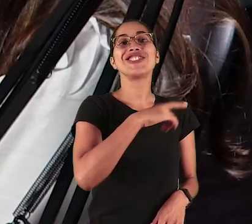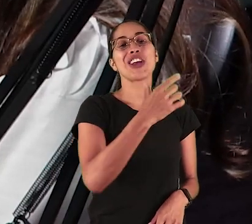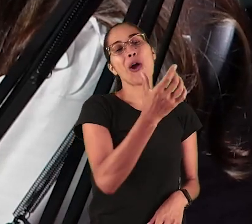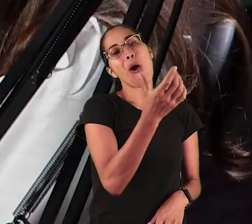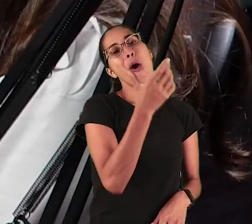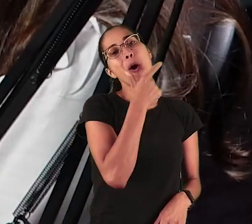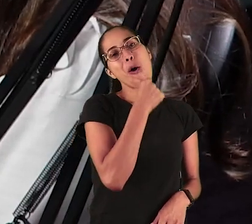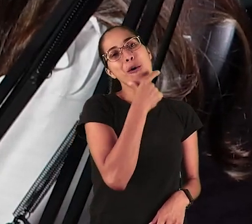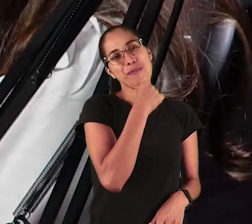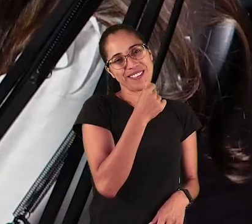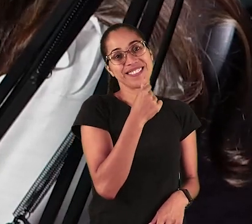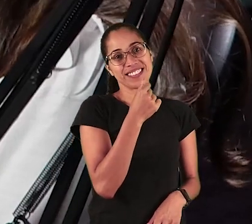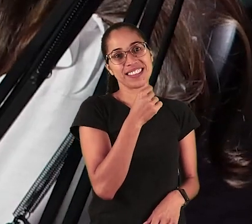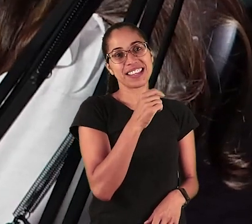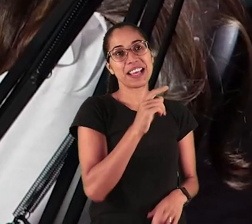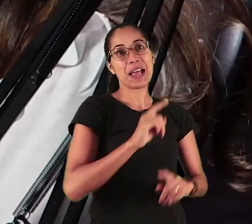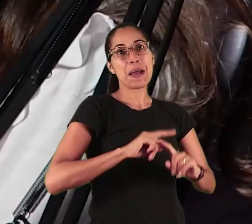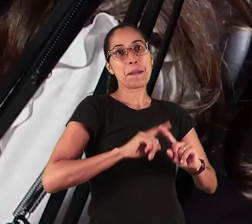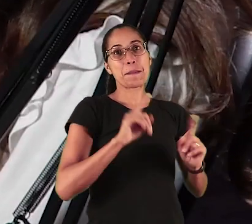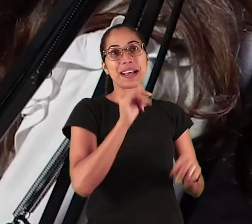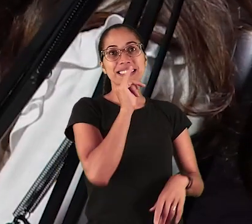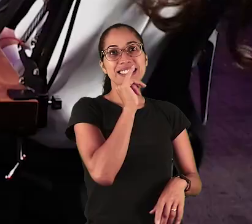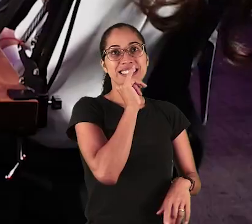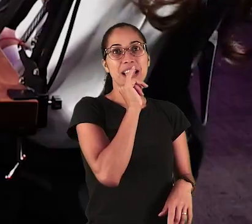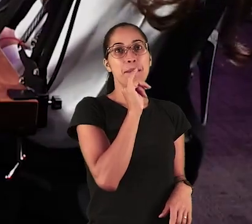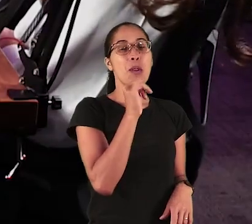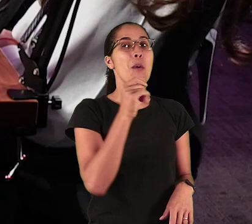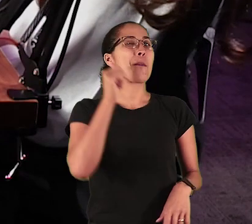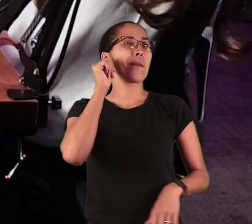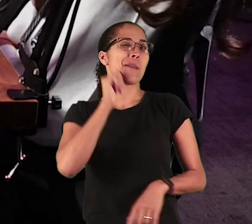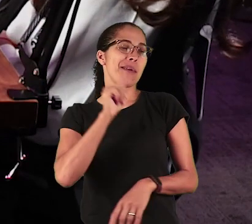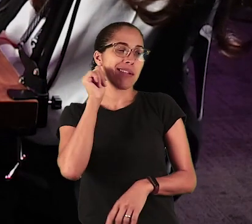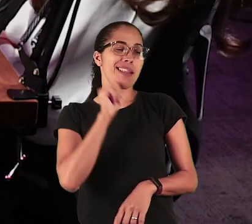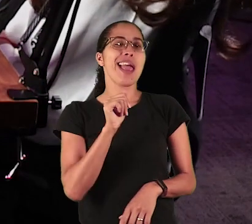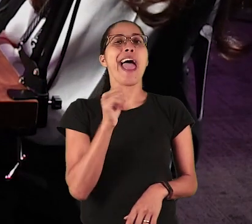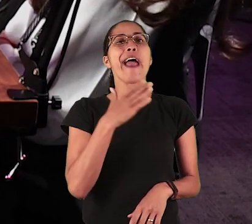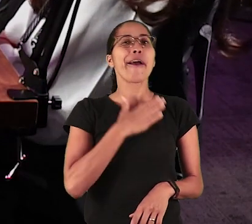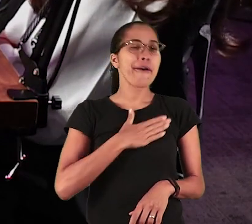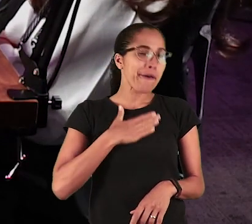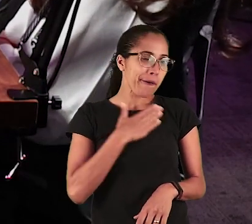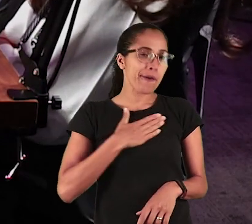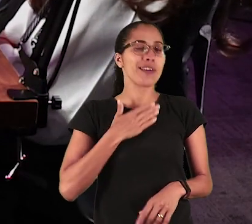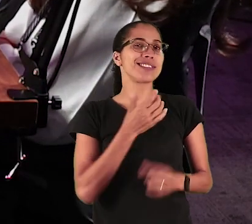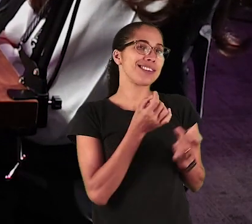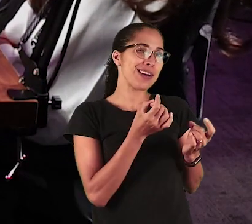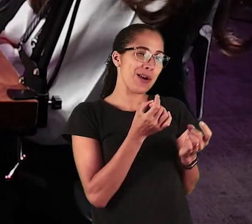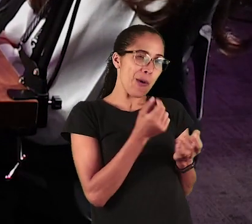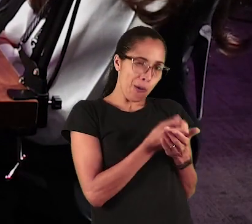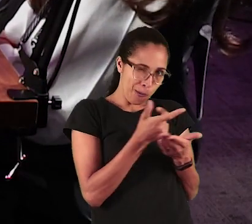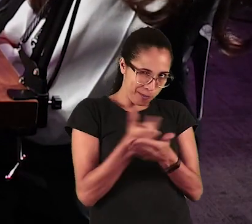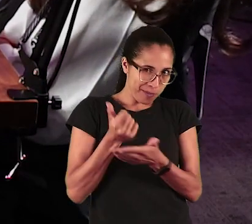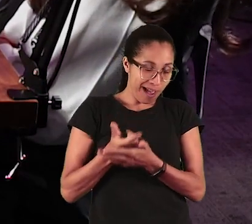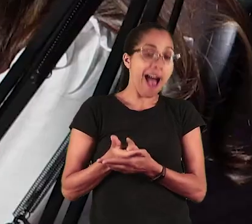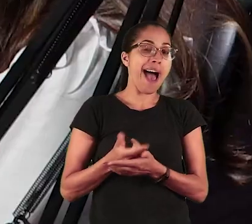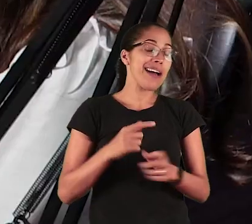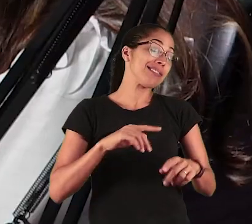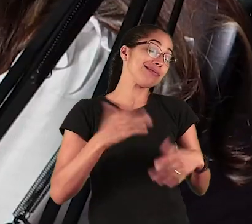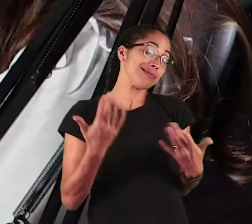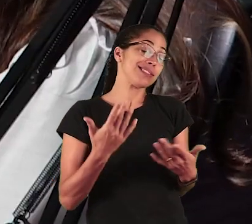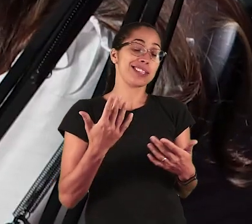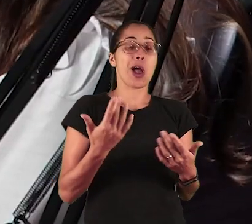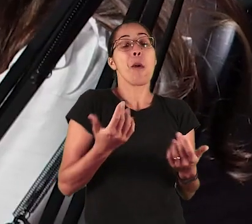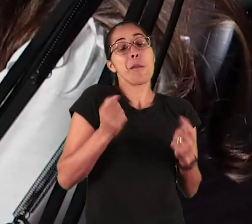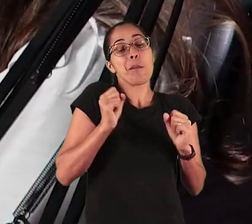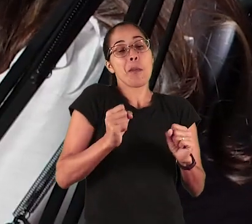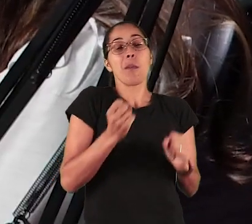fala uma mulher gosta de comprar né mulher entende mais de varejo estereótipos novamente tem muito estereótipo então aonde você encontra no By Side